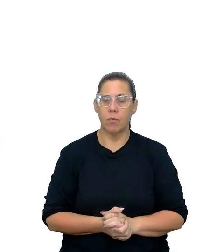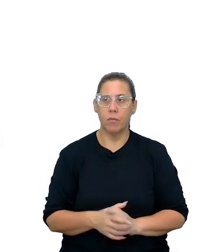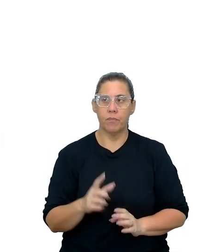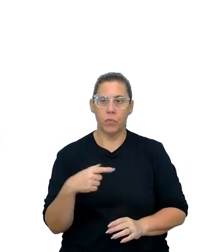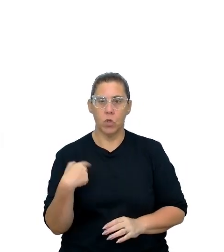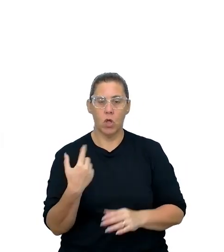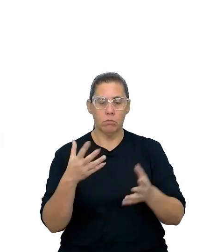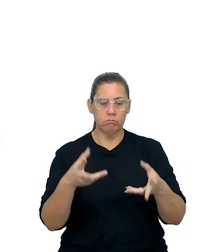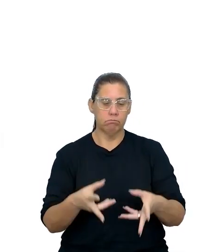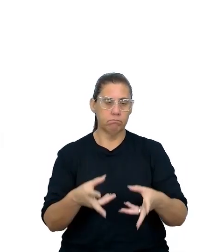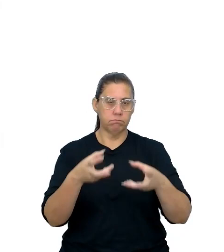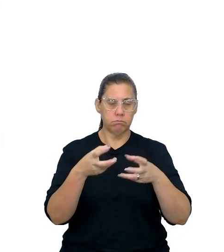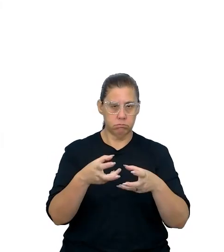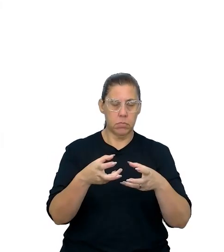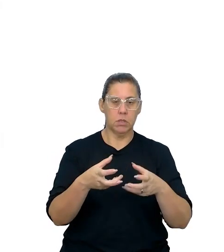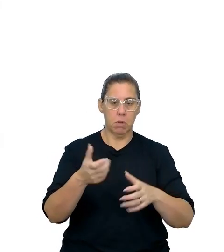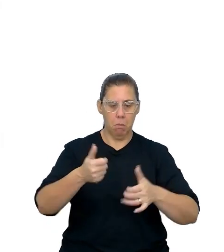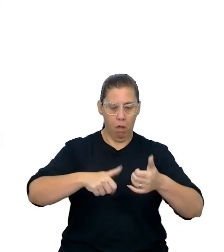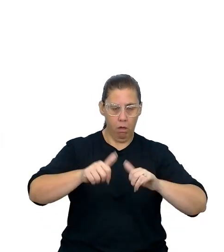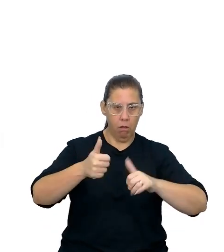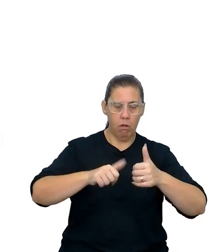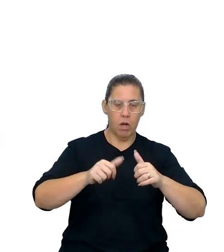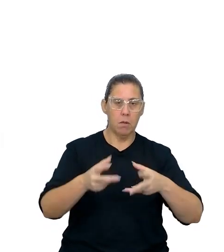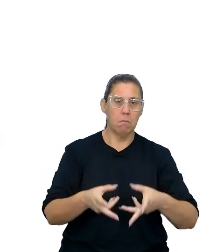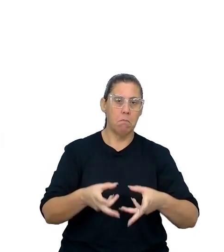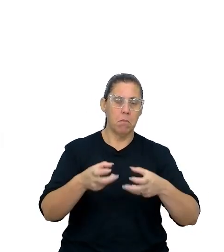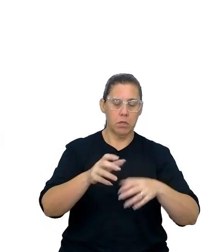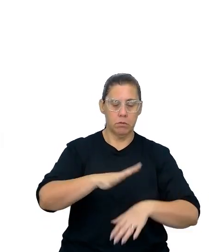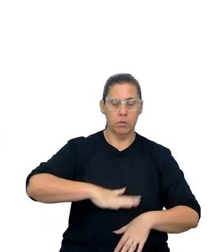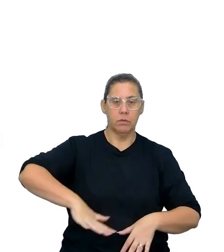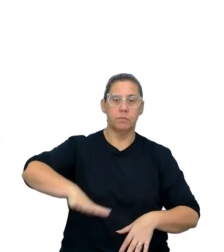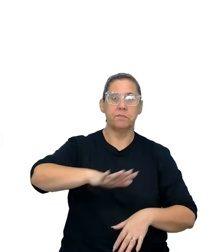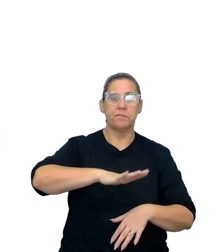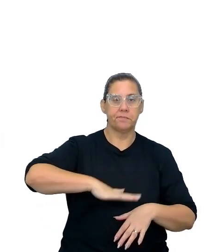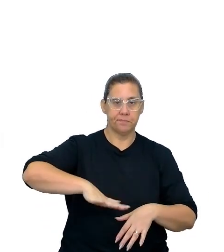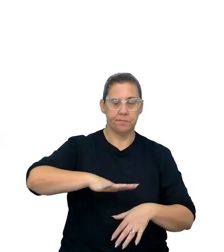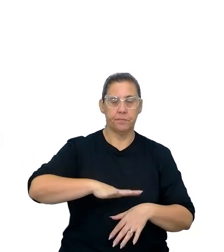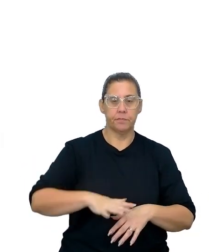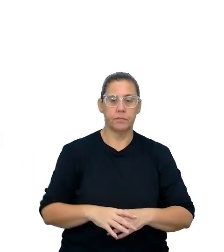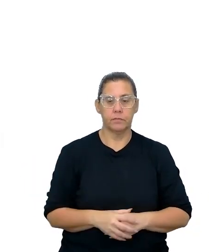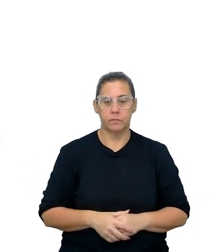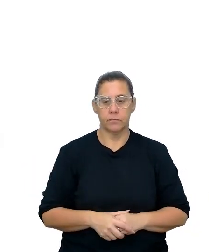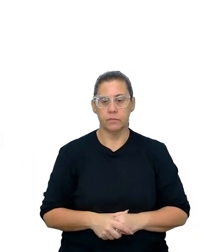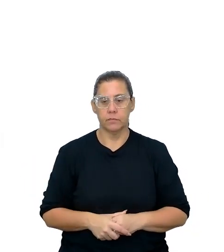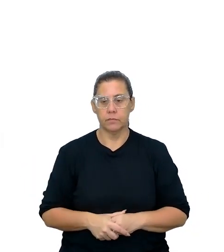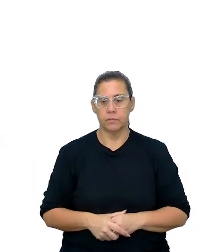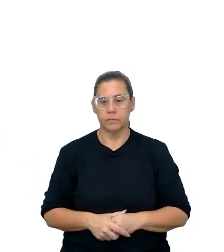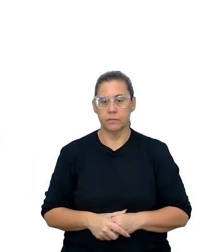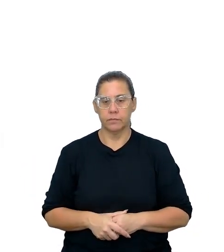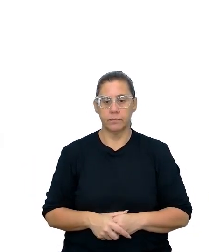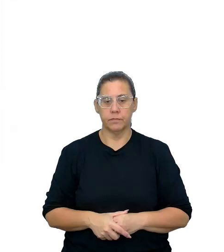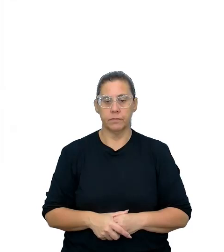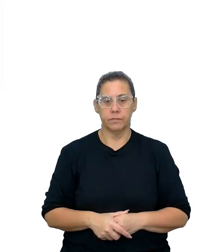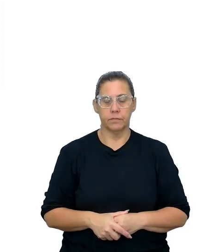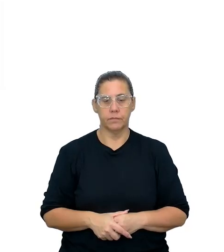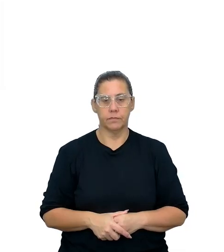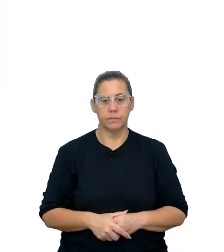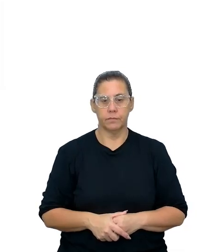nosso olhar aí para essa análise, né, olhando para o campo aditivo de Verneau. Então, vamos seguindo.